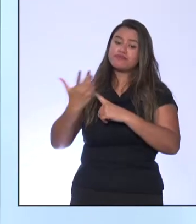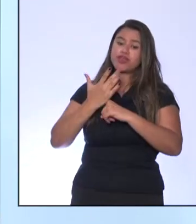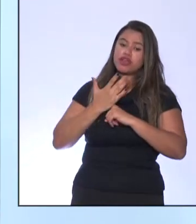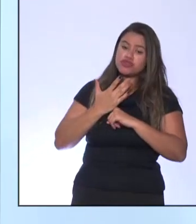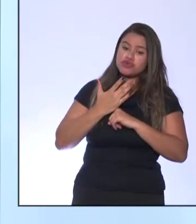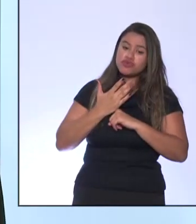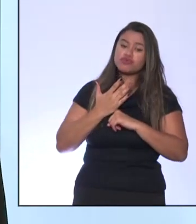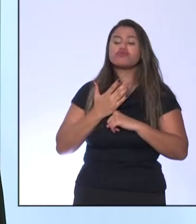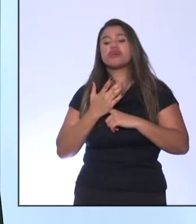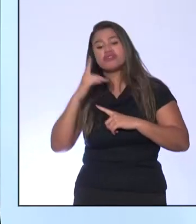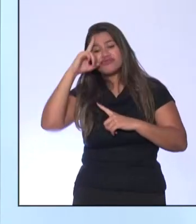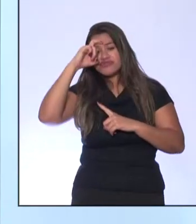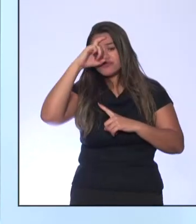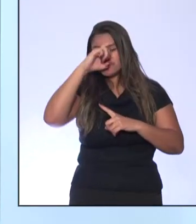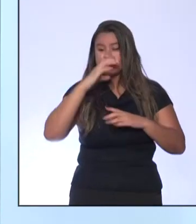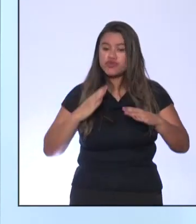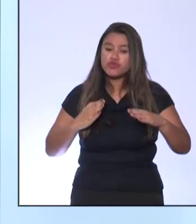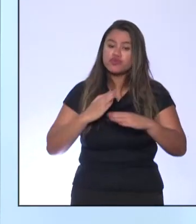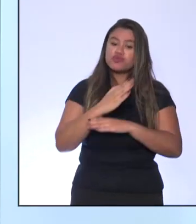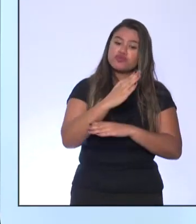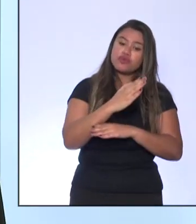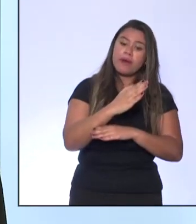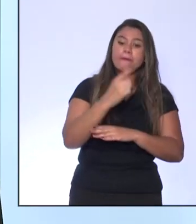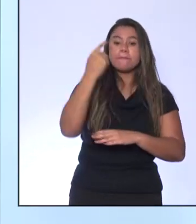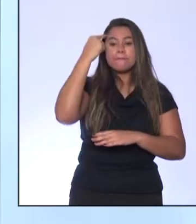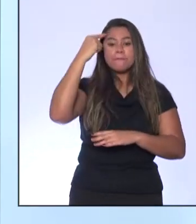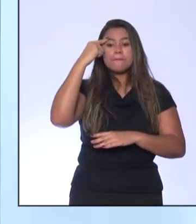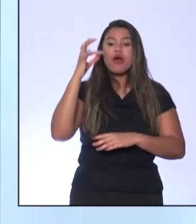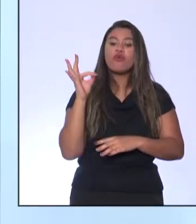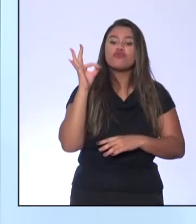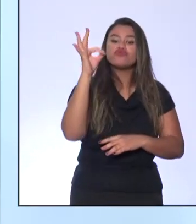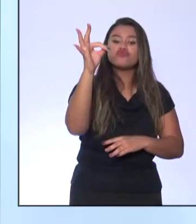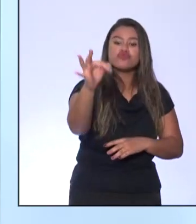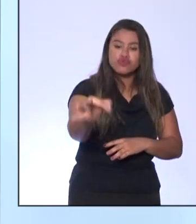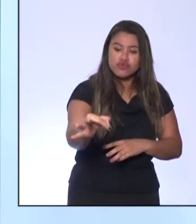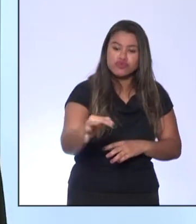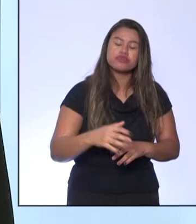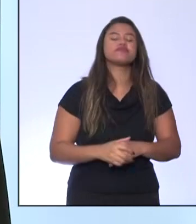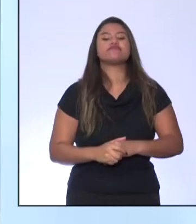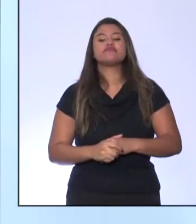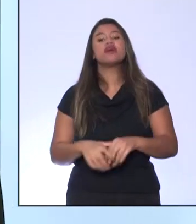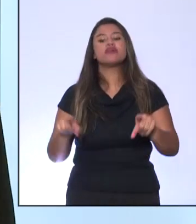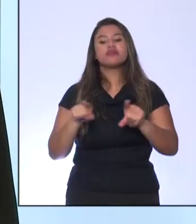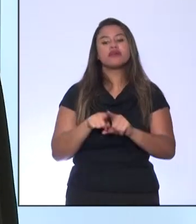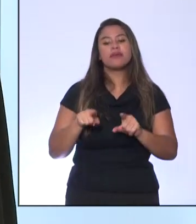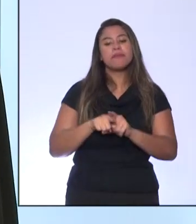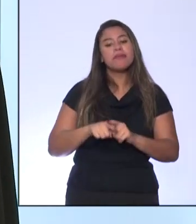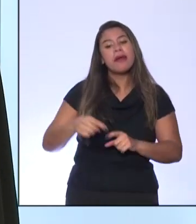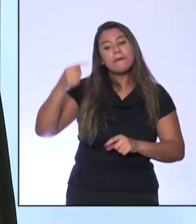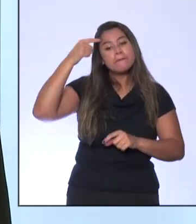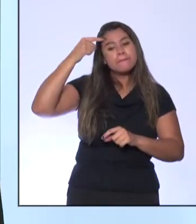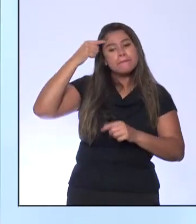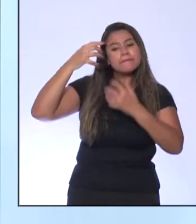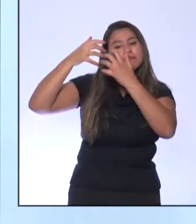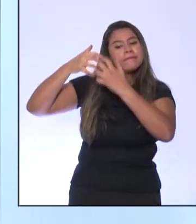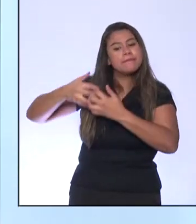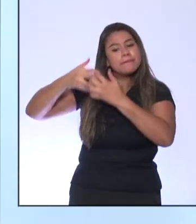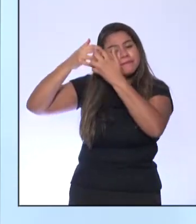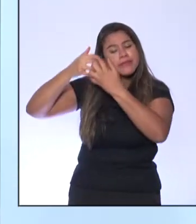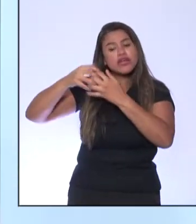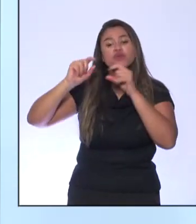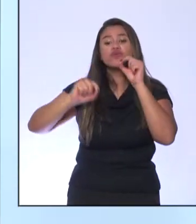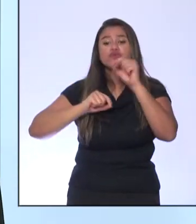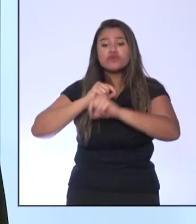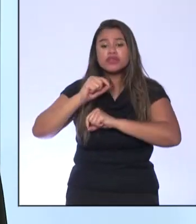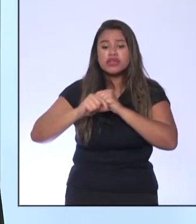dificuldades e a pensar um pouco no nosso futuro. Pensem que aquilo que vocês estão passando hoje, todos nós já